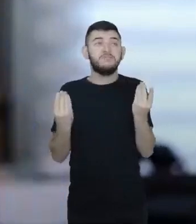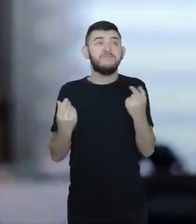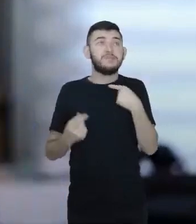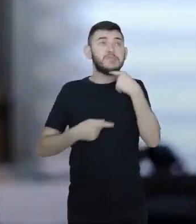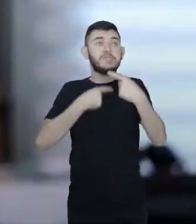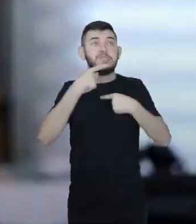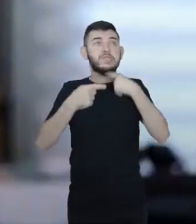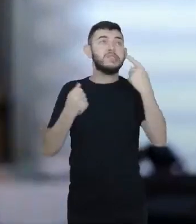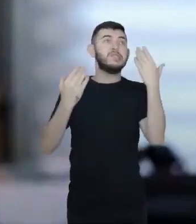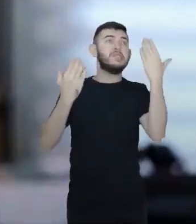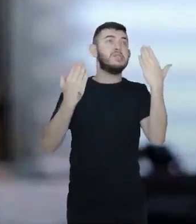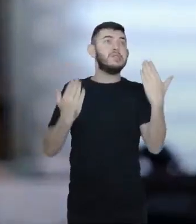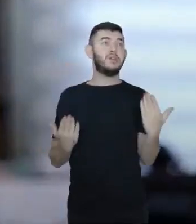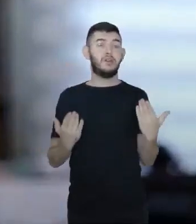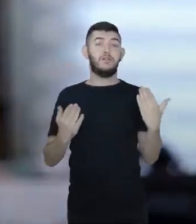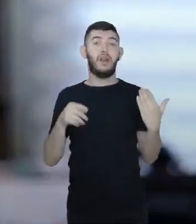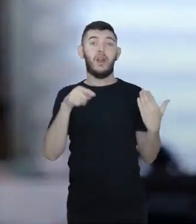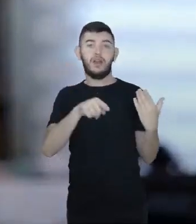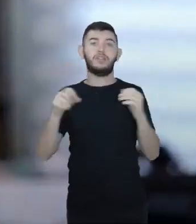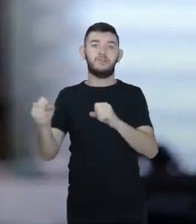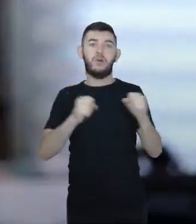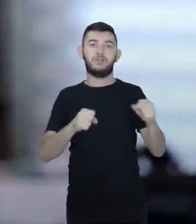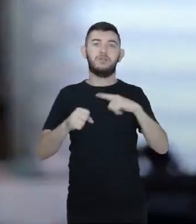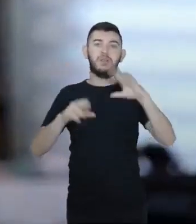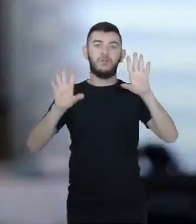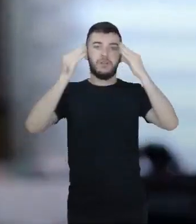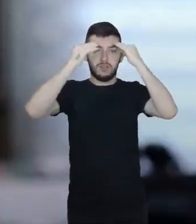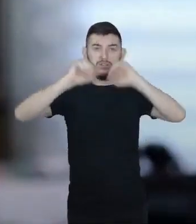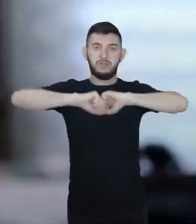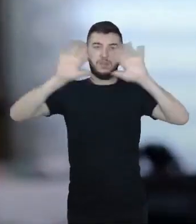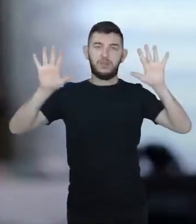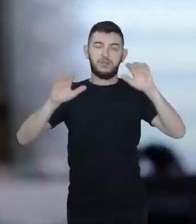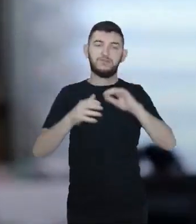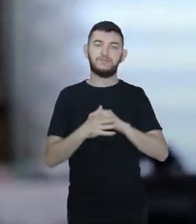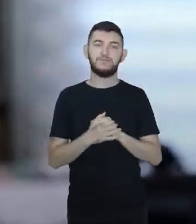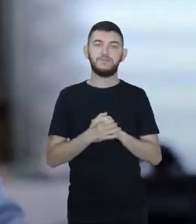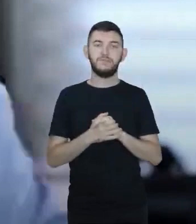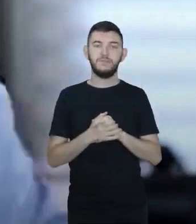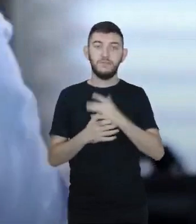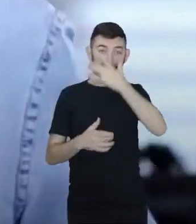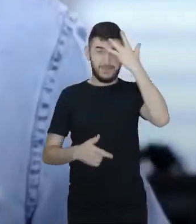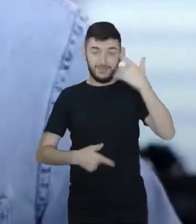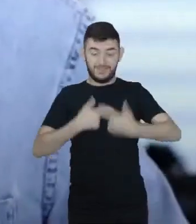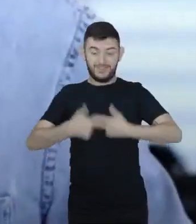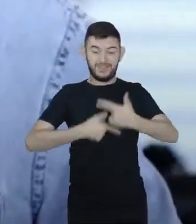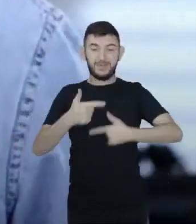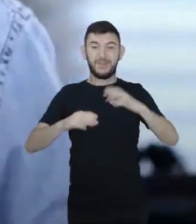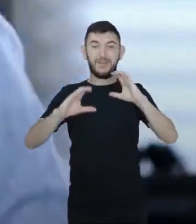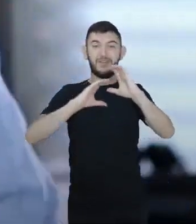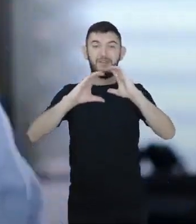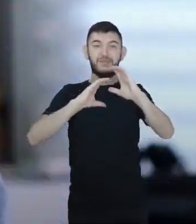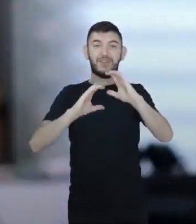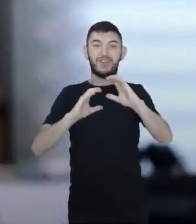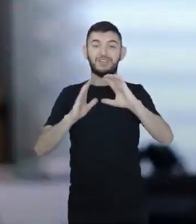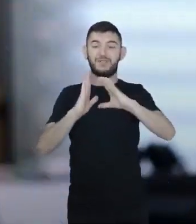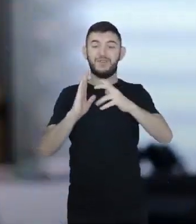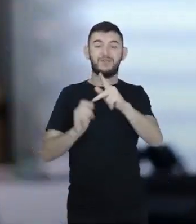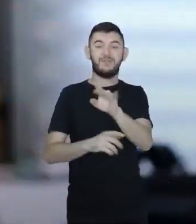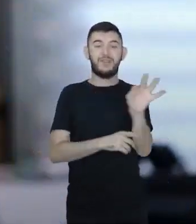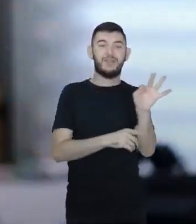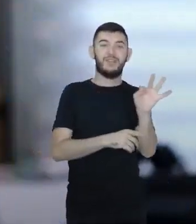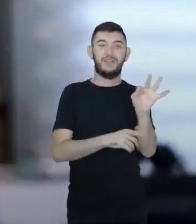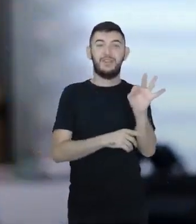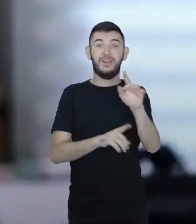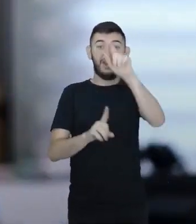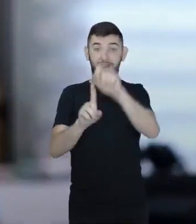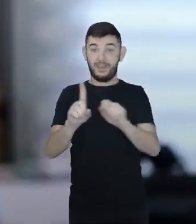eu queria lembrar os companheiros comunicadores comunicadora do PT que esse mês é próprio para uma frase para gente